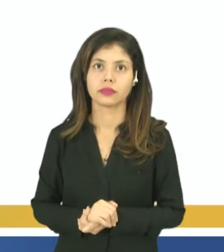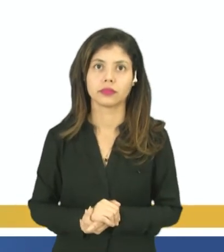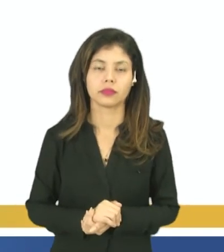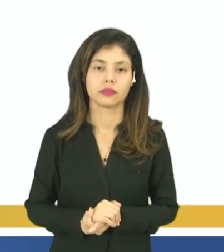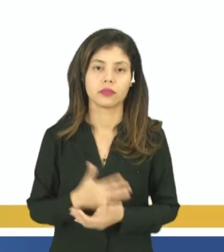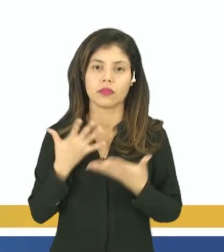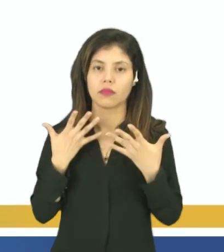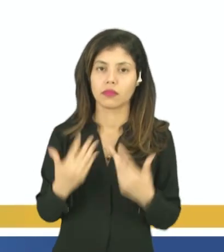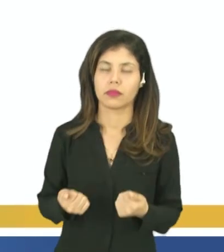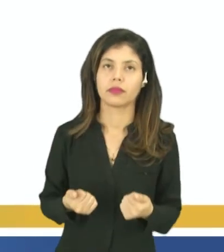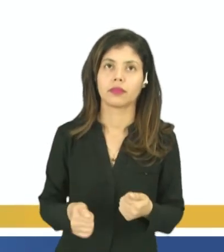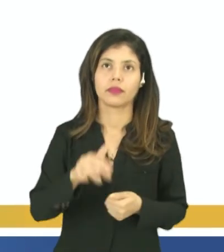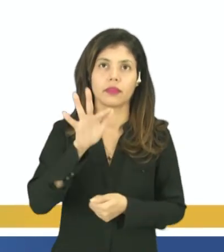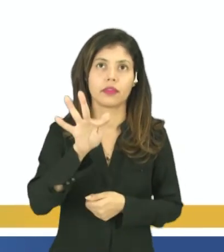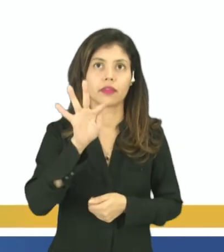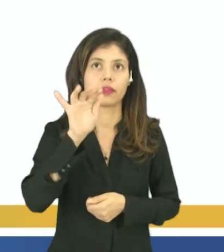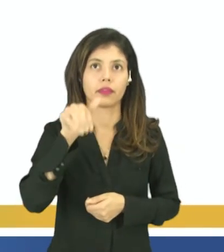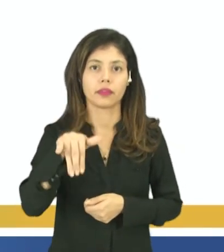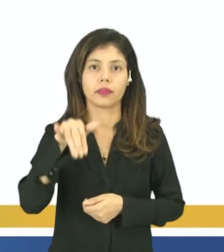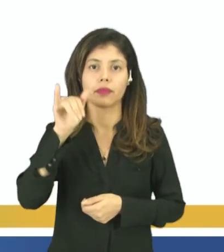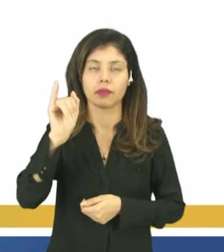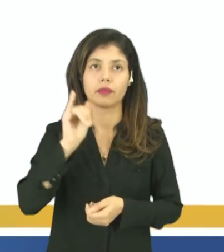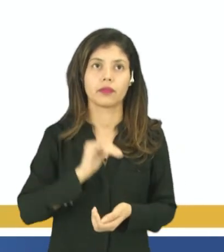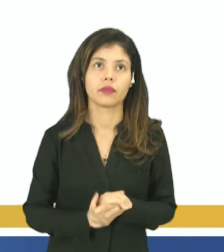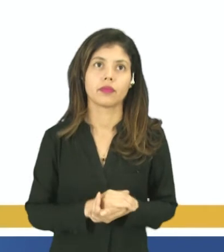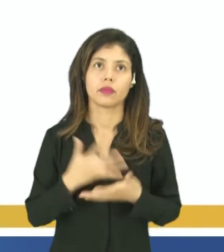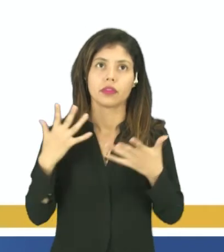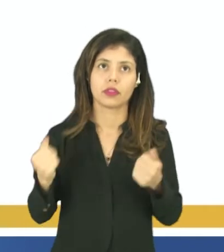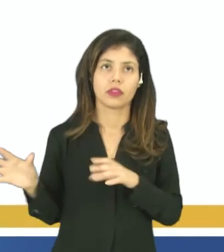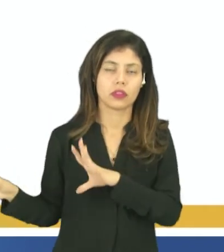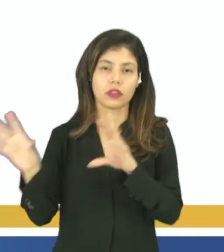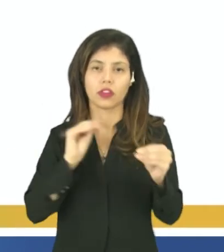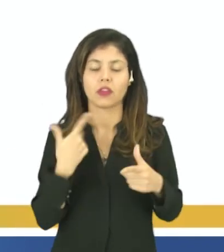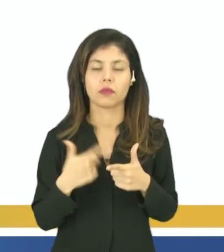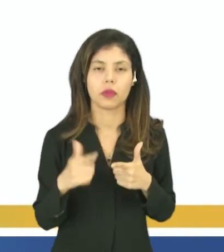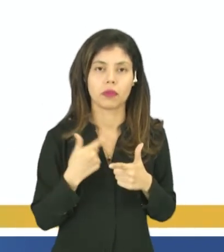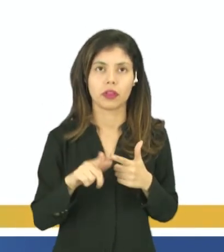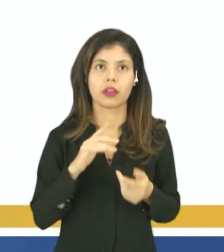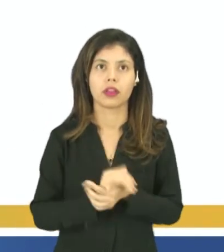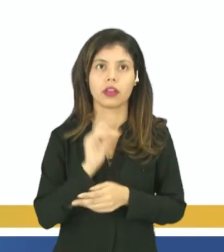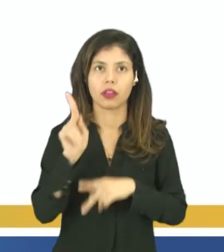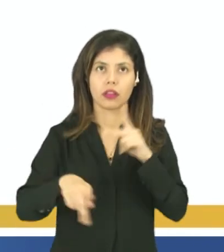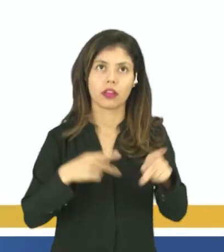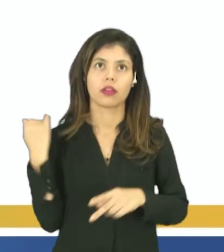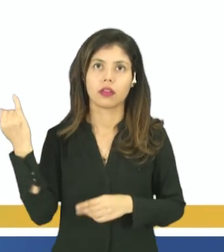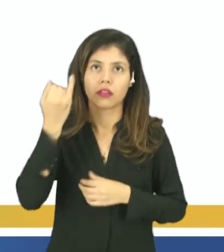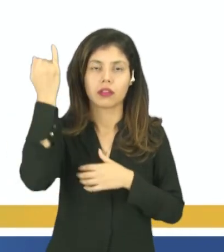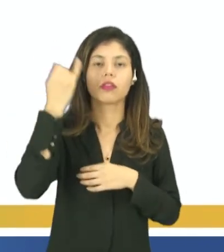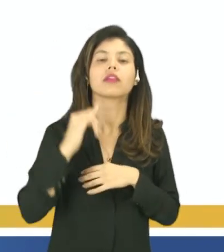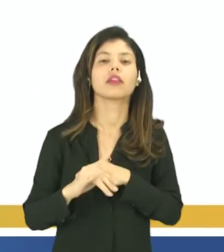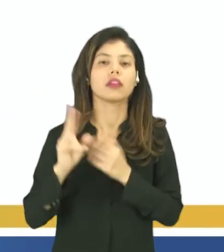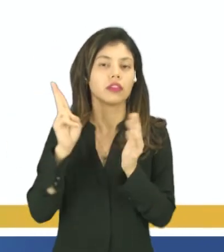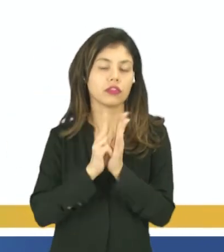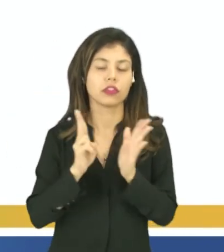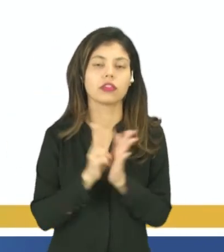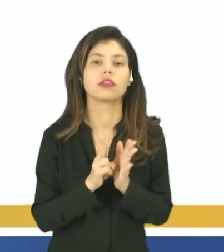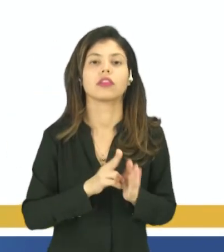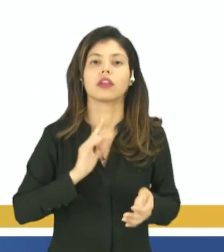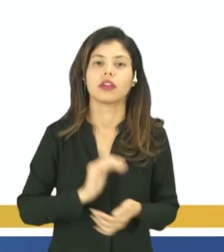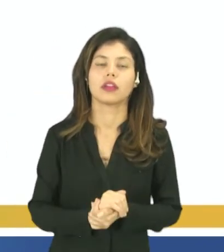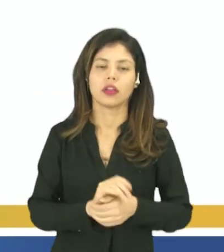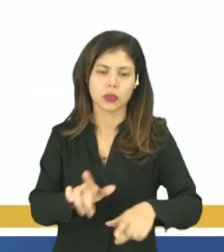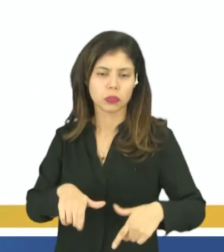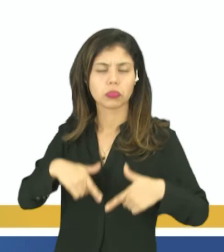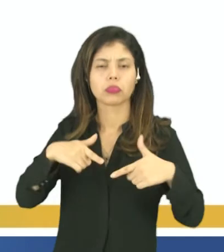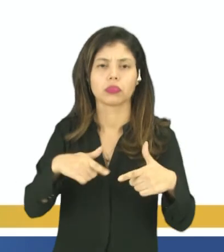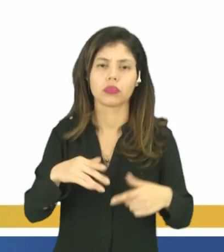de aceitar que o FMI arrochasse o país e isso trouxesse danos para a população, principalmente indígena, que enfrentou